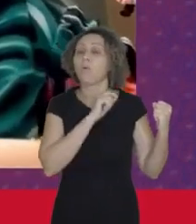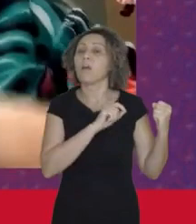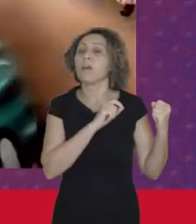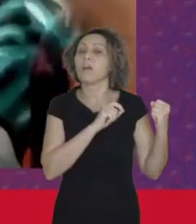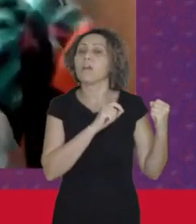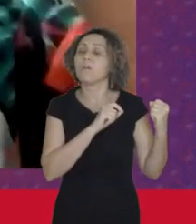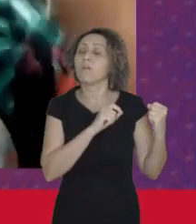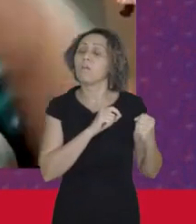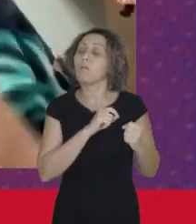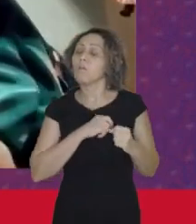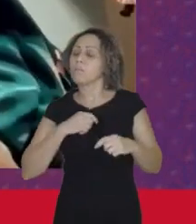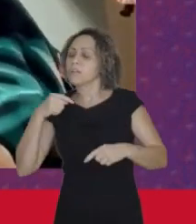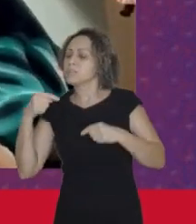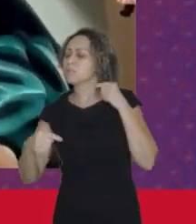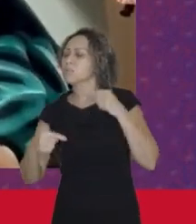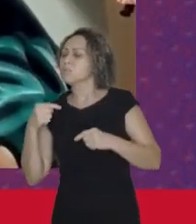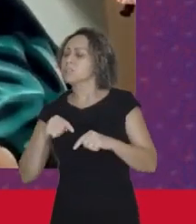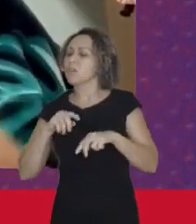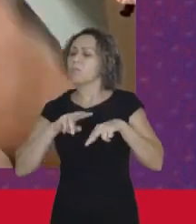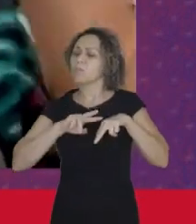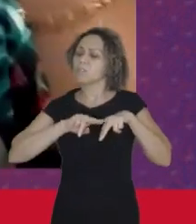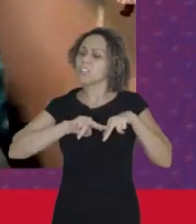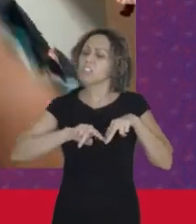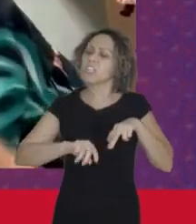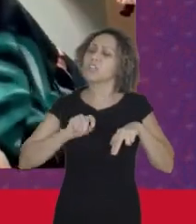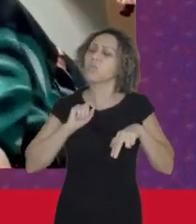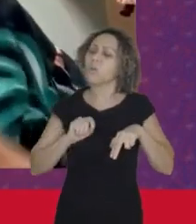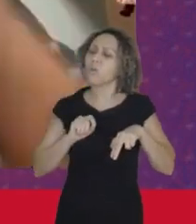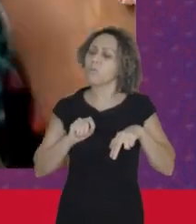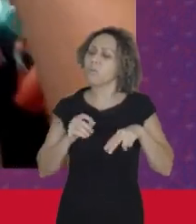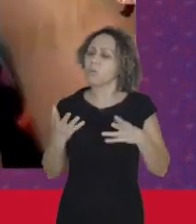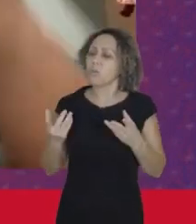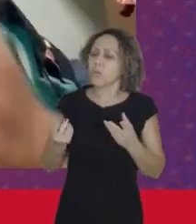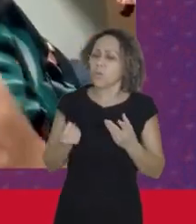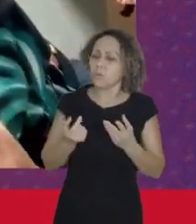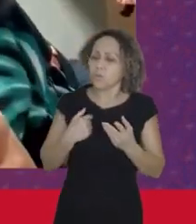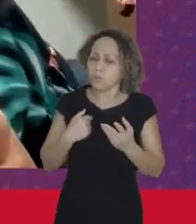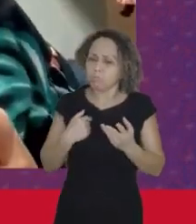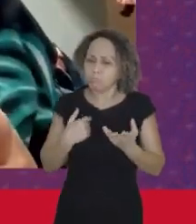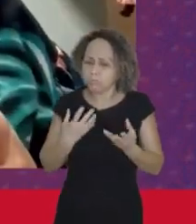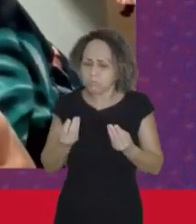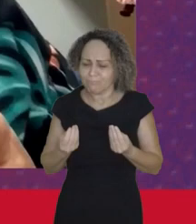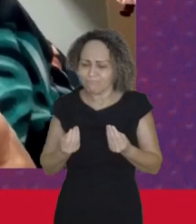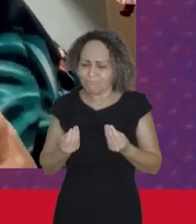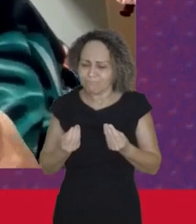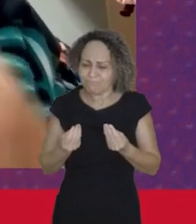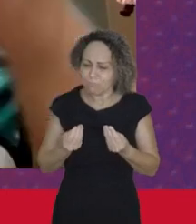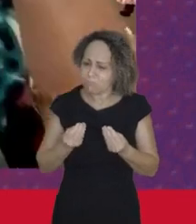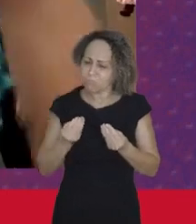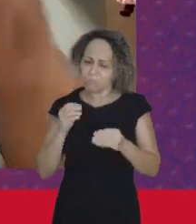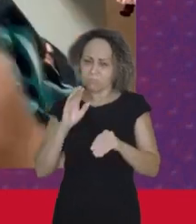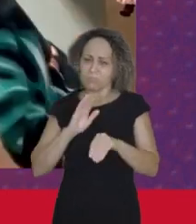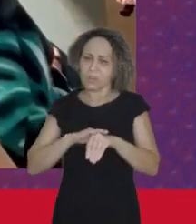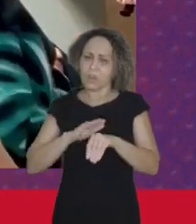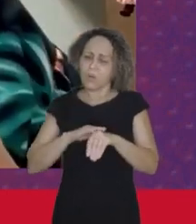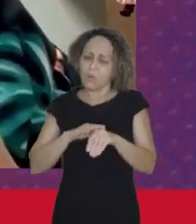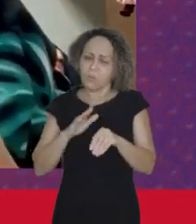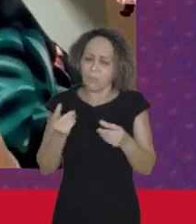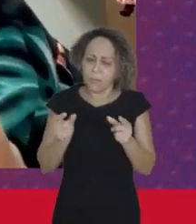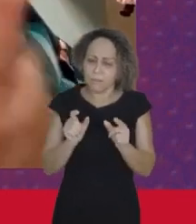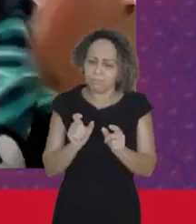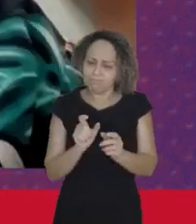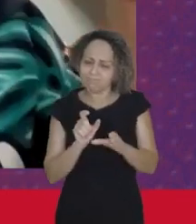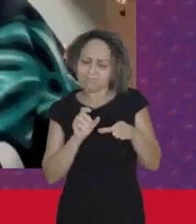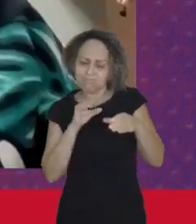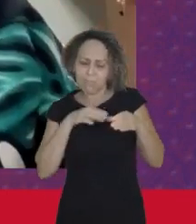gênero como um recorte social das discussões sociais e de igualdade de